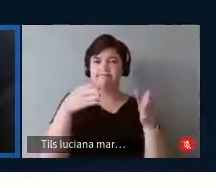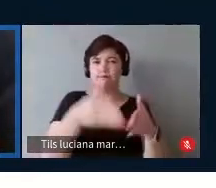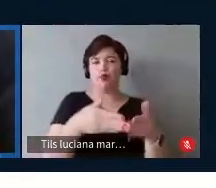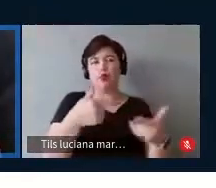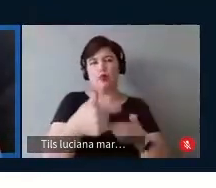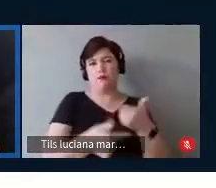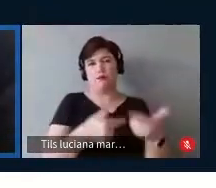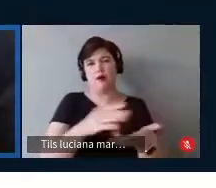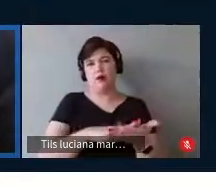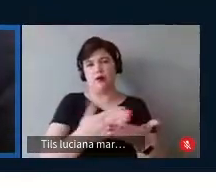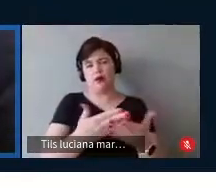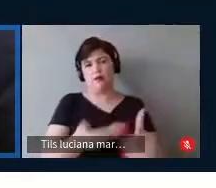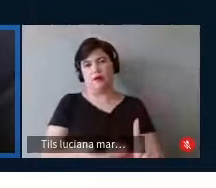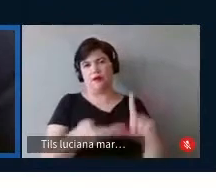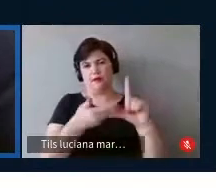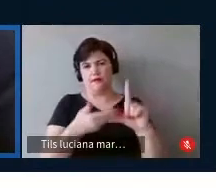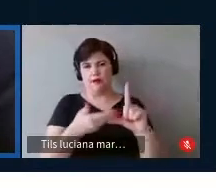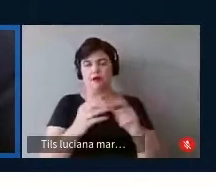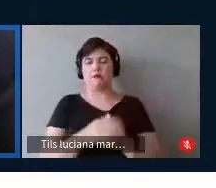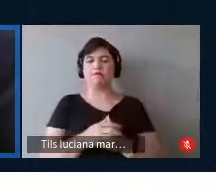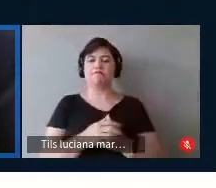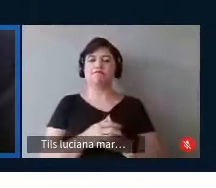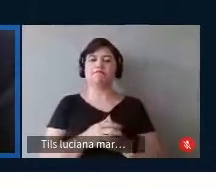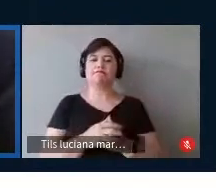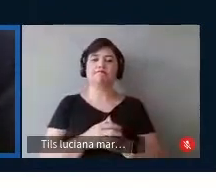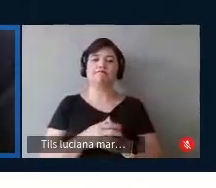atuação do intérprete na TV Câmara,